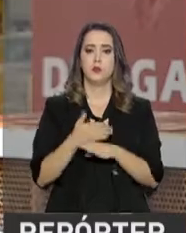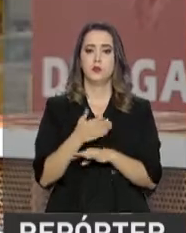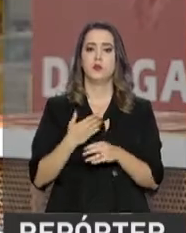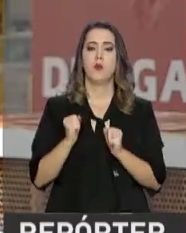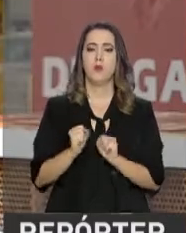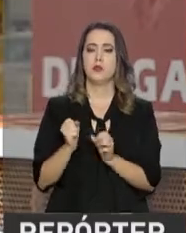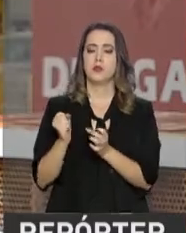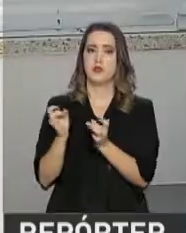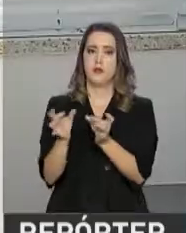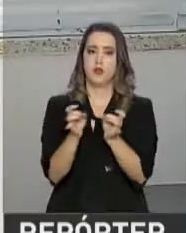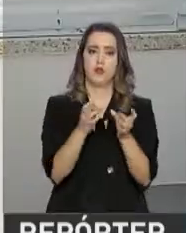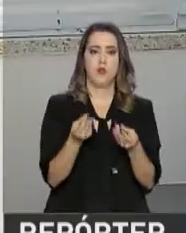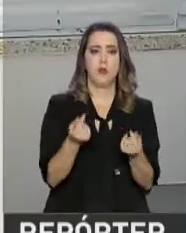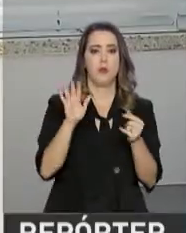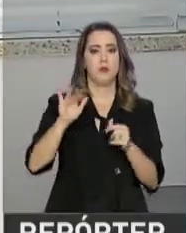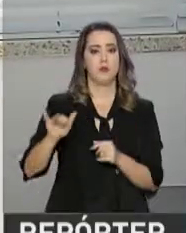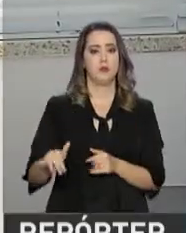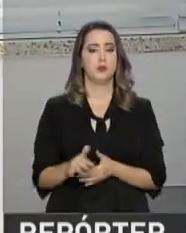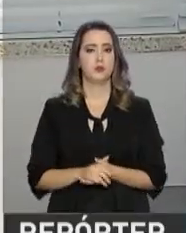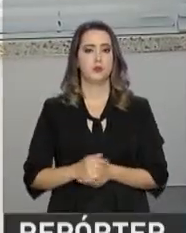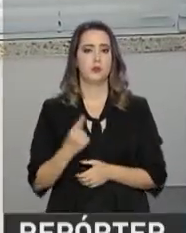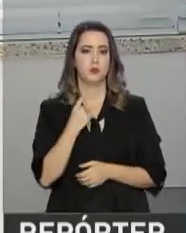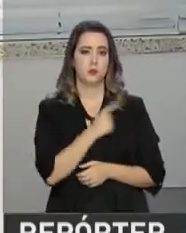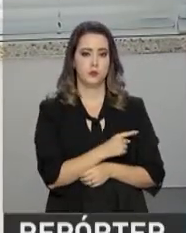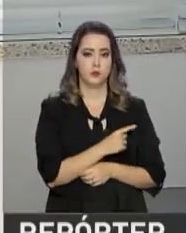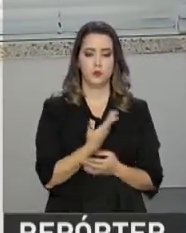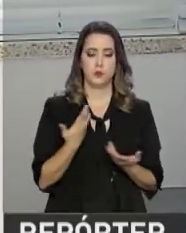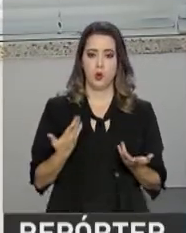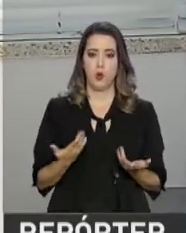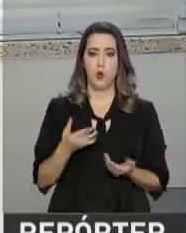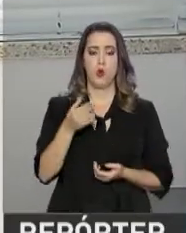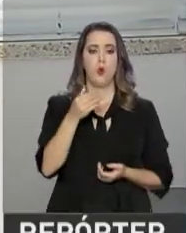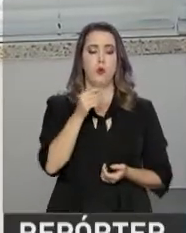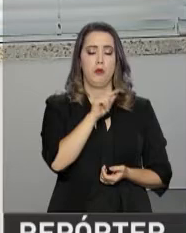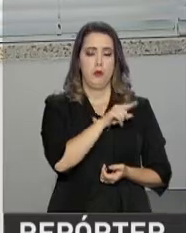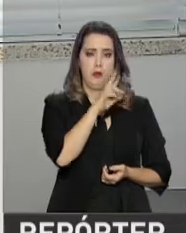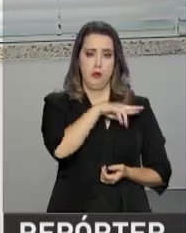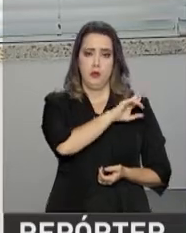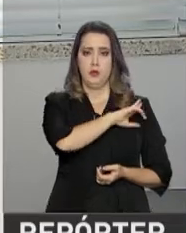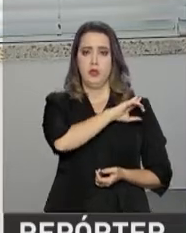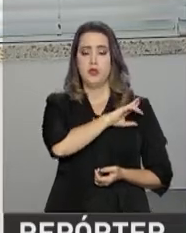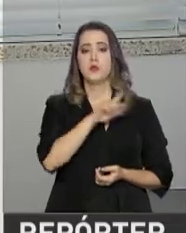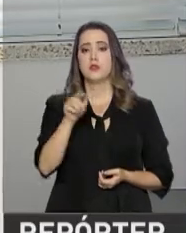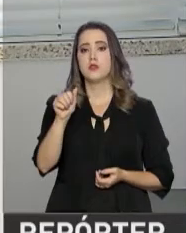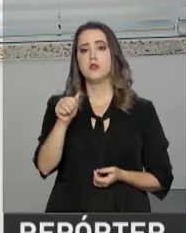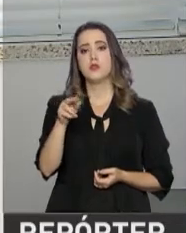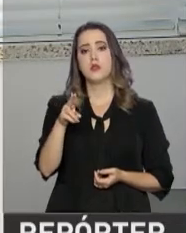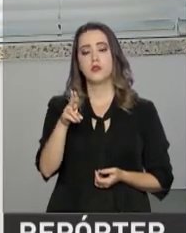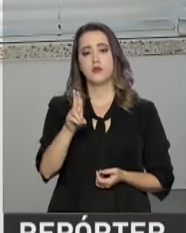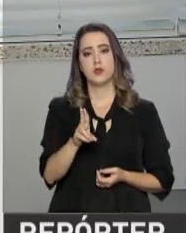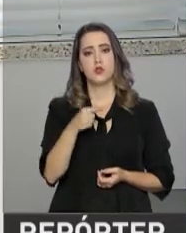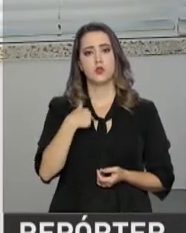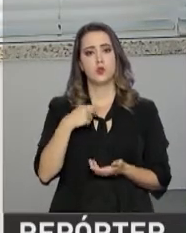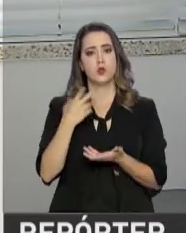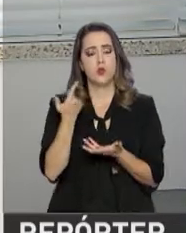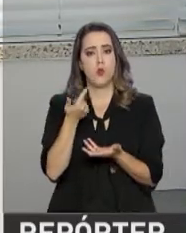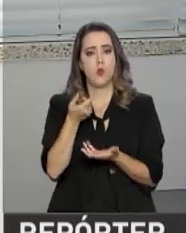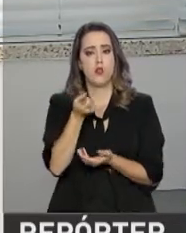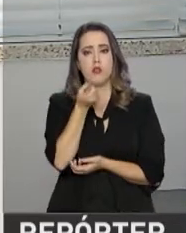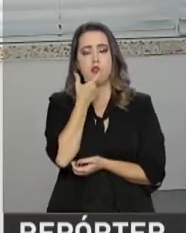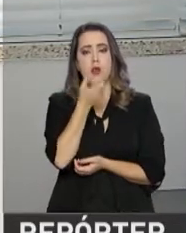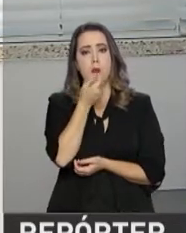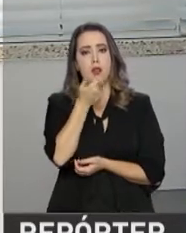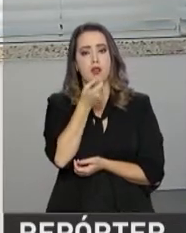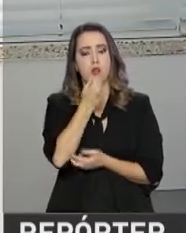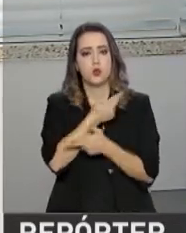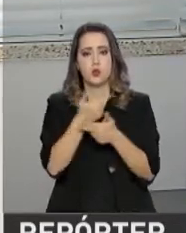comercializado o diretor do contencioso da procuradoria geral federal aggeo defende que patentes de medicamentos e